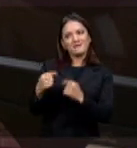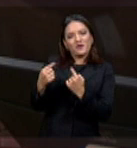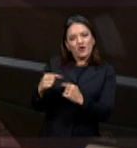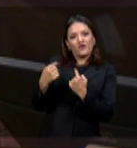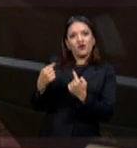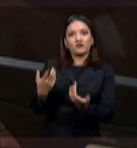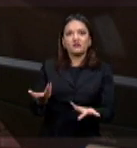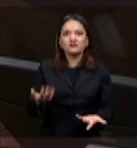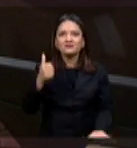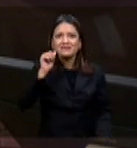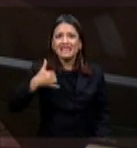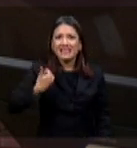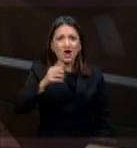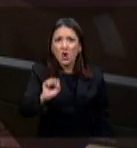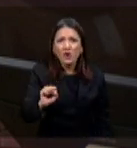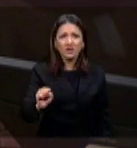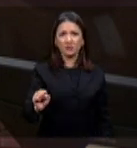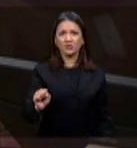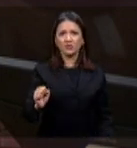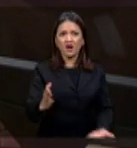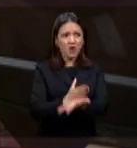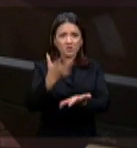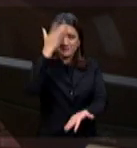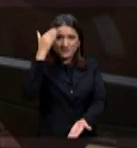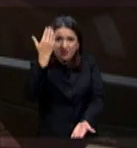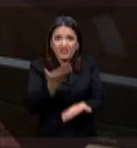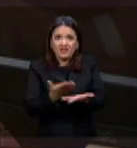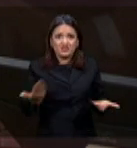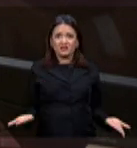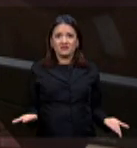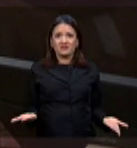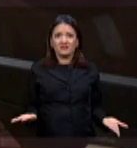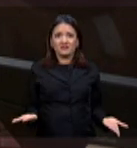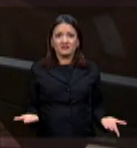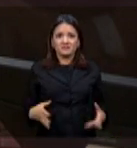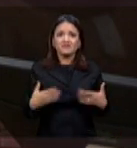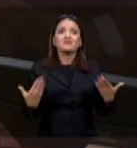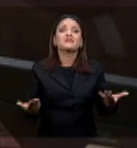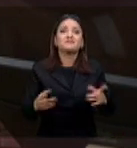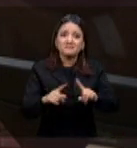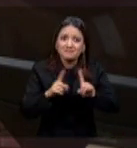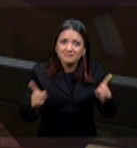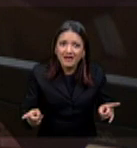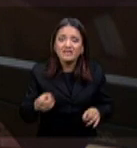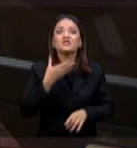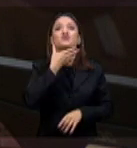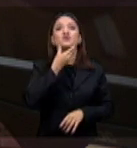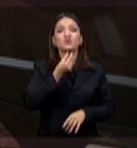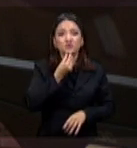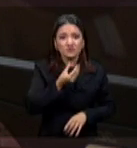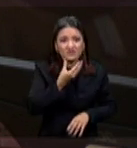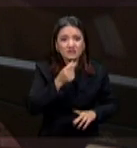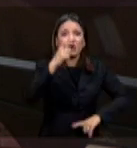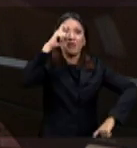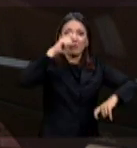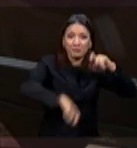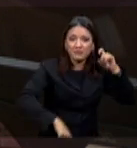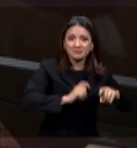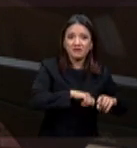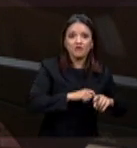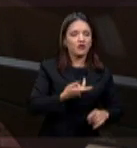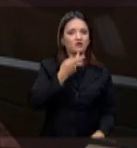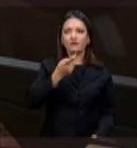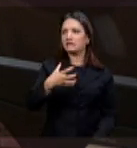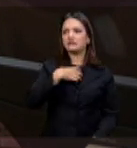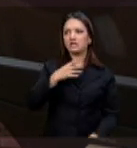anos de idade. E tem gente que acredita nisso. E esse é um mecanismo muito presente na cabeça dos estupradores. Eles não se sentem estupradores.